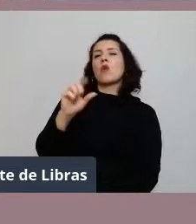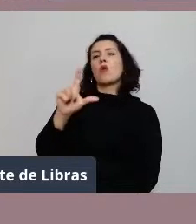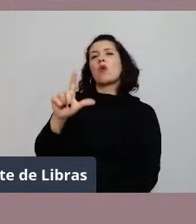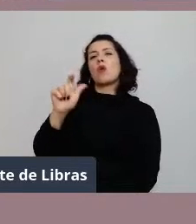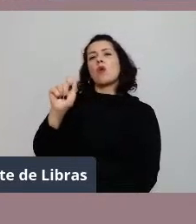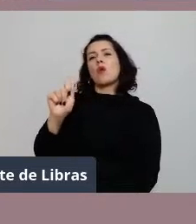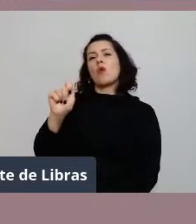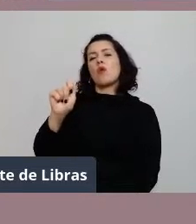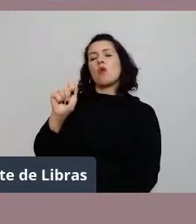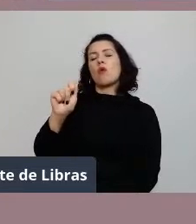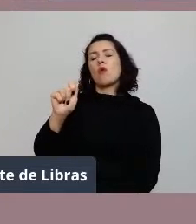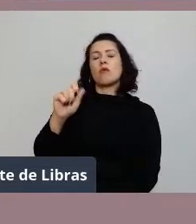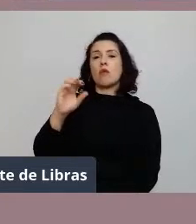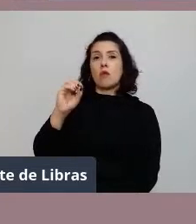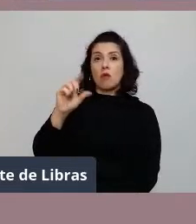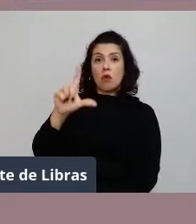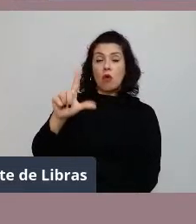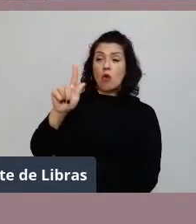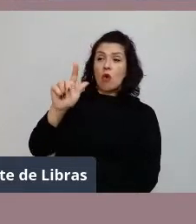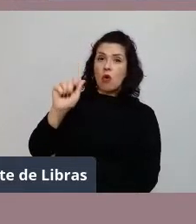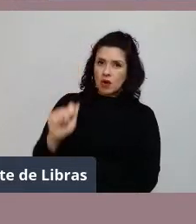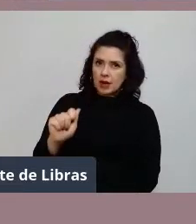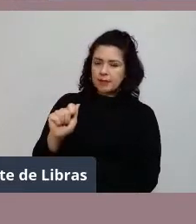crítico português, Clarice,